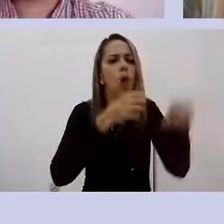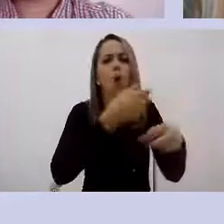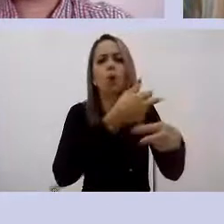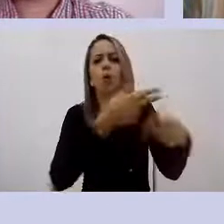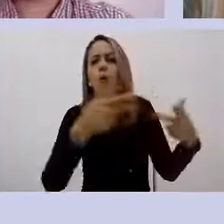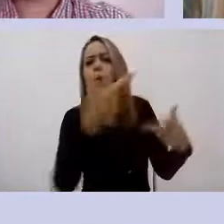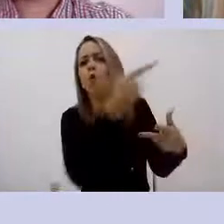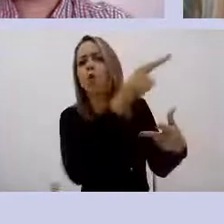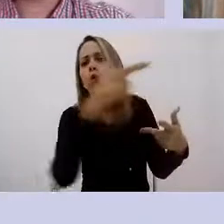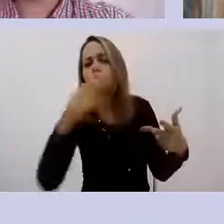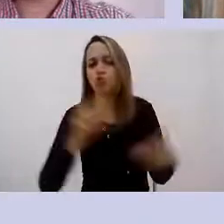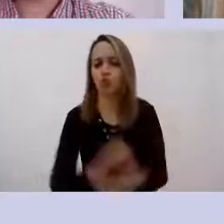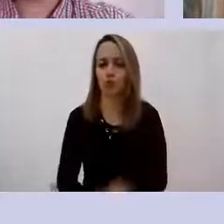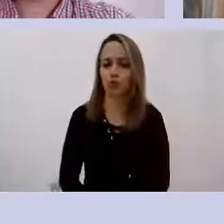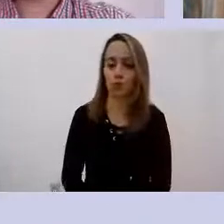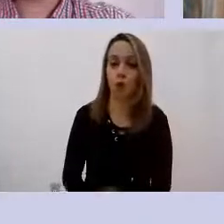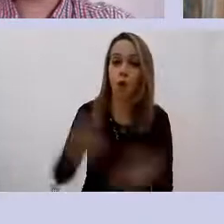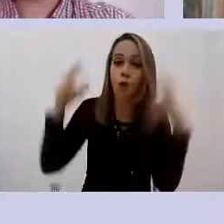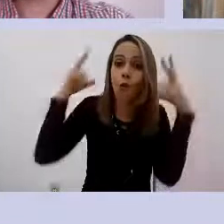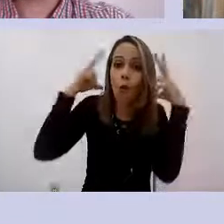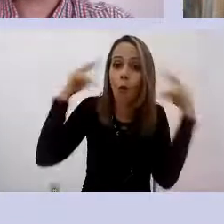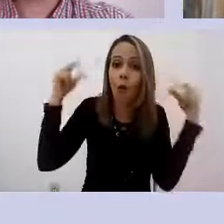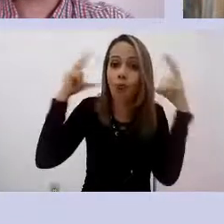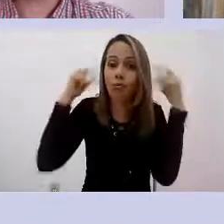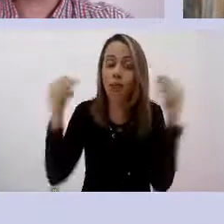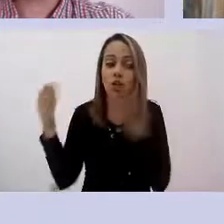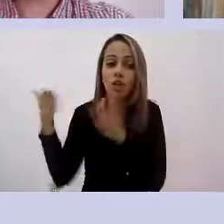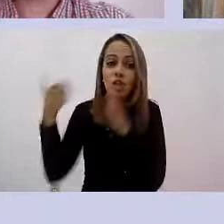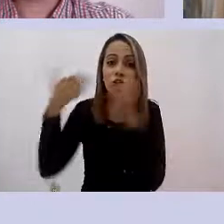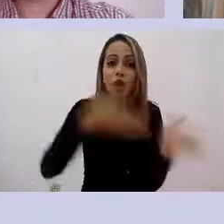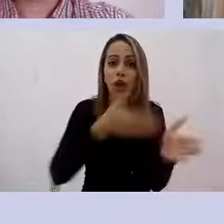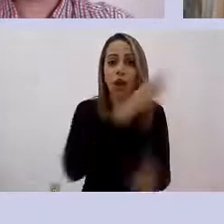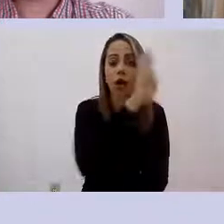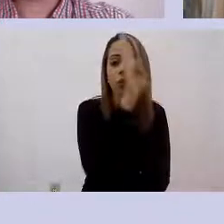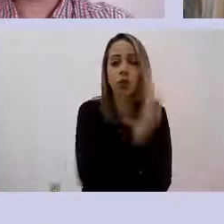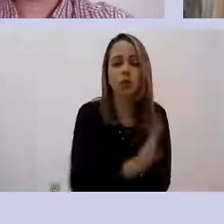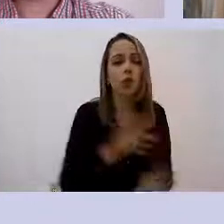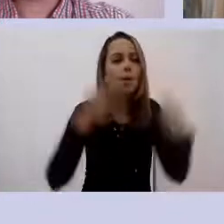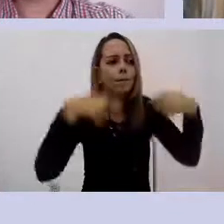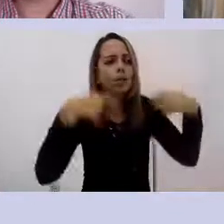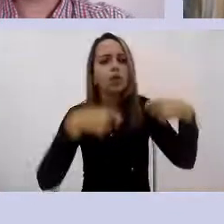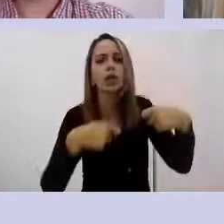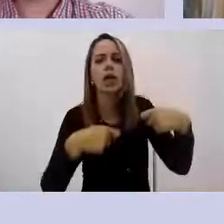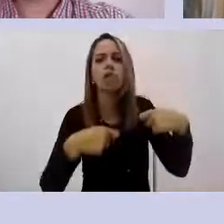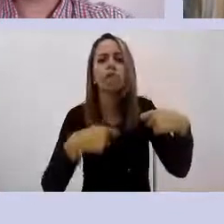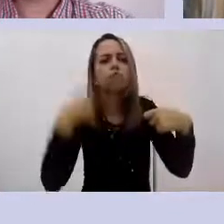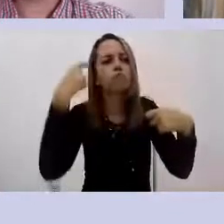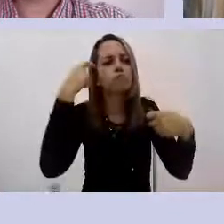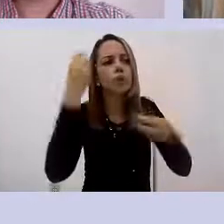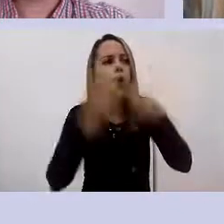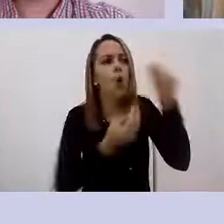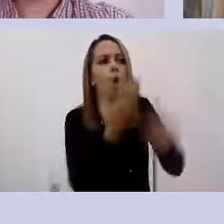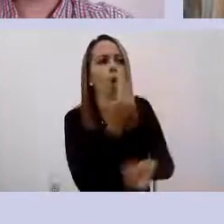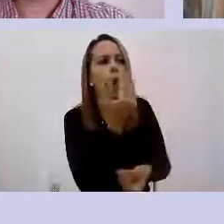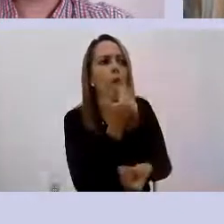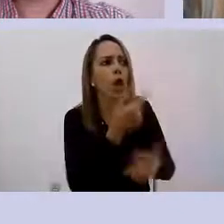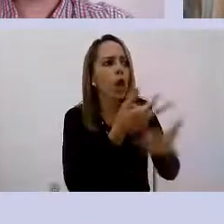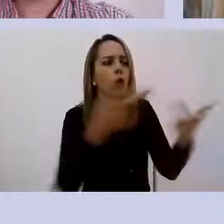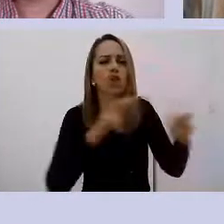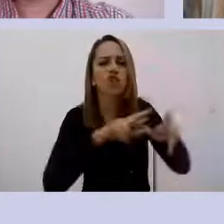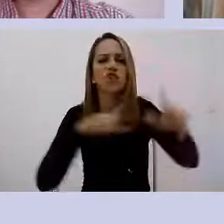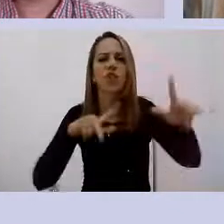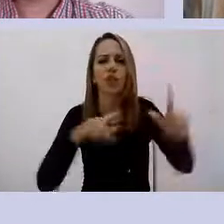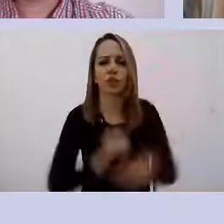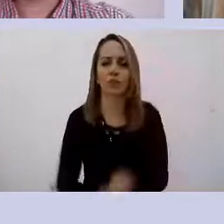reconfigurações. Um holandês no Brasil, ele tem que criar novas possibilidades de se pensar o que comer. É muito interessante, por exemplo,